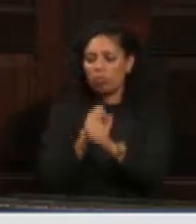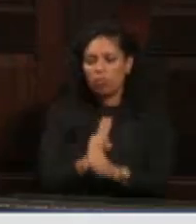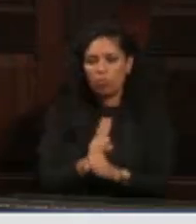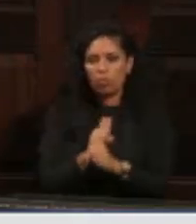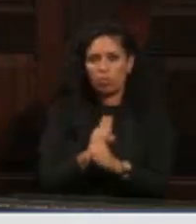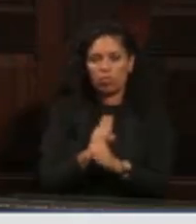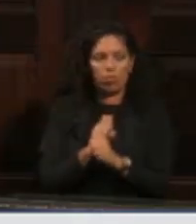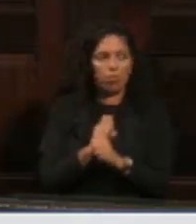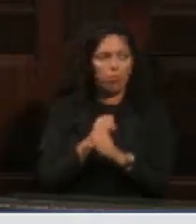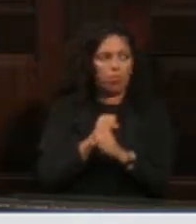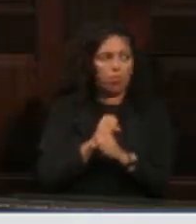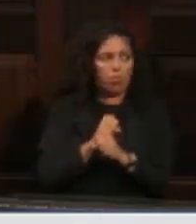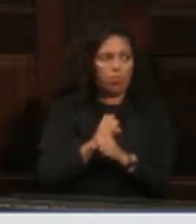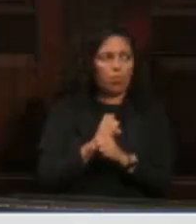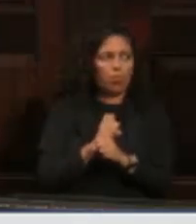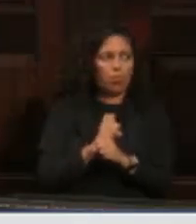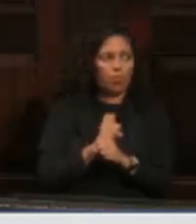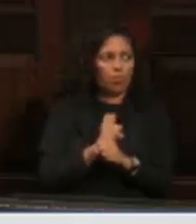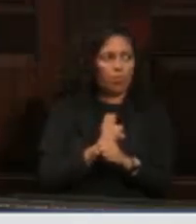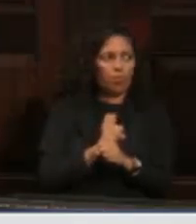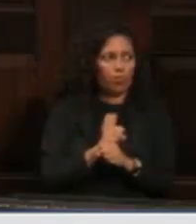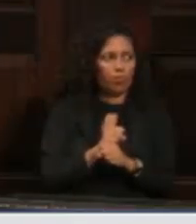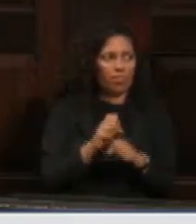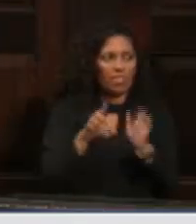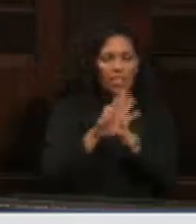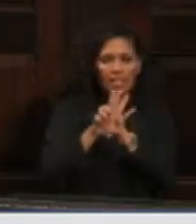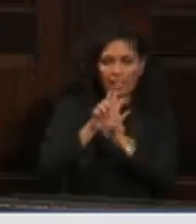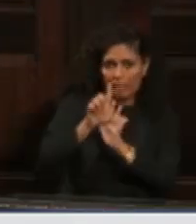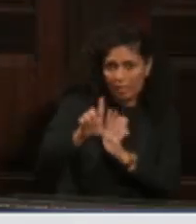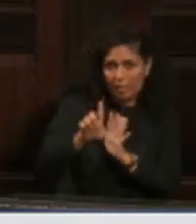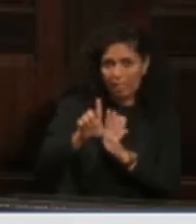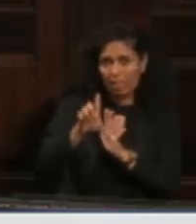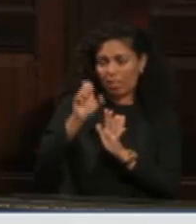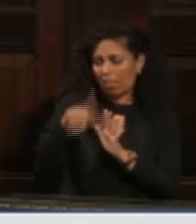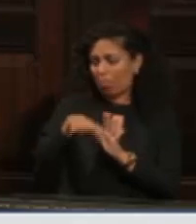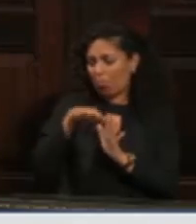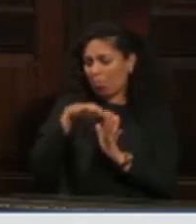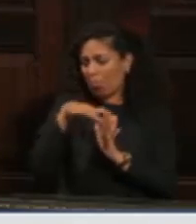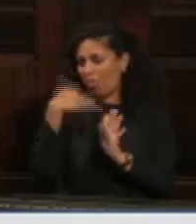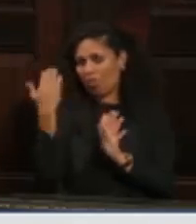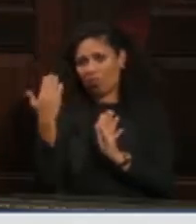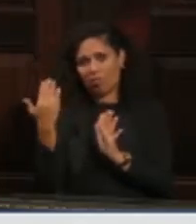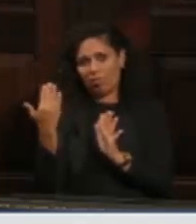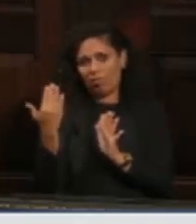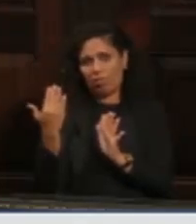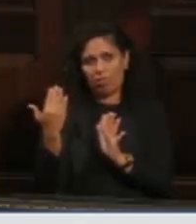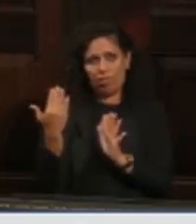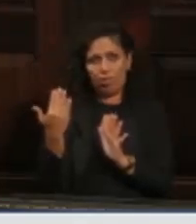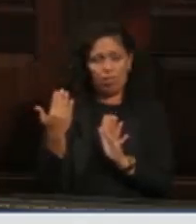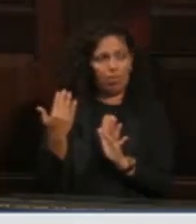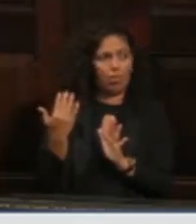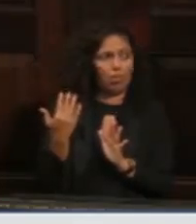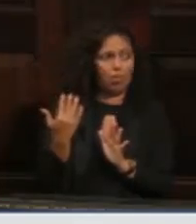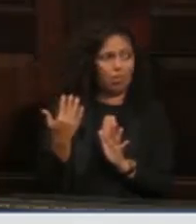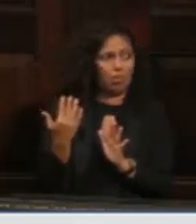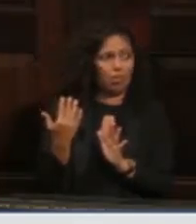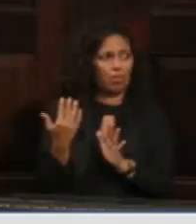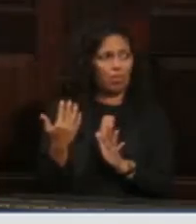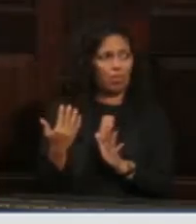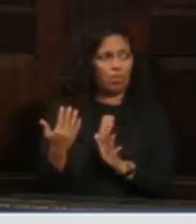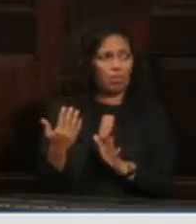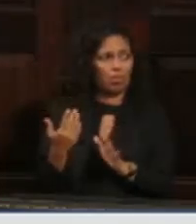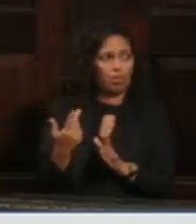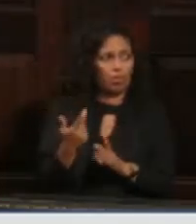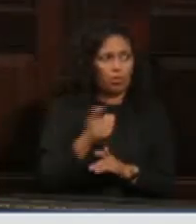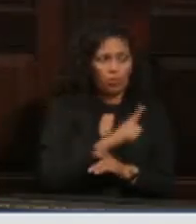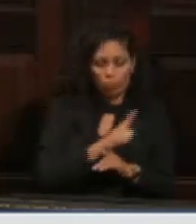aula. Esta lei virou letra morta no Brasil, pelo menos esse aspecto da lei virou letra morta no Brasil. Então, ou seja, os sistemas públicos de modo